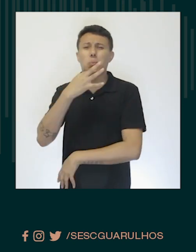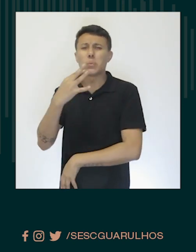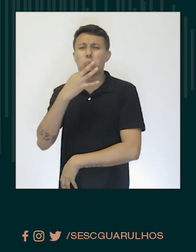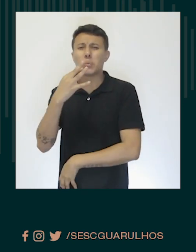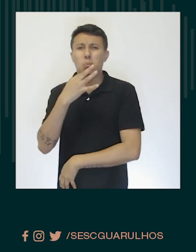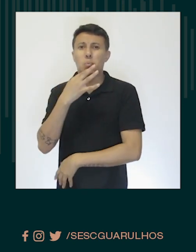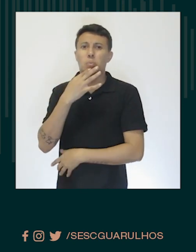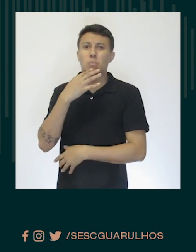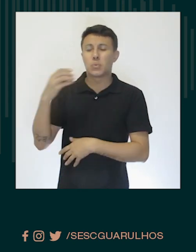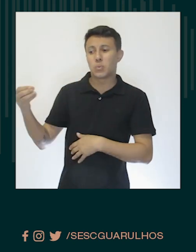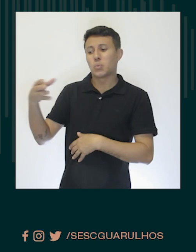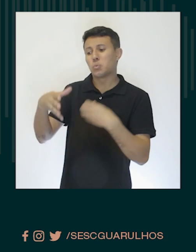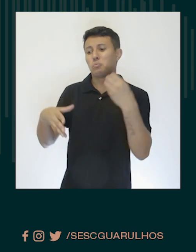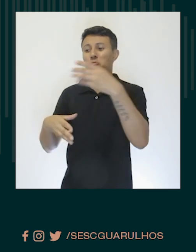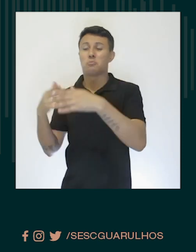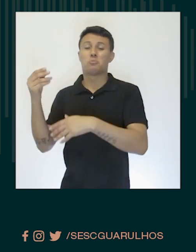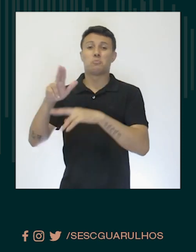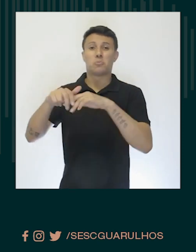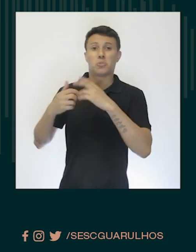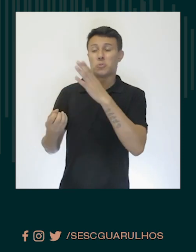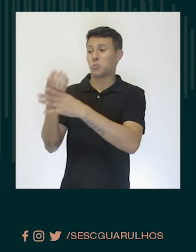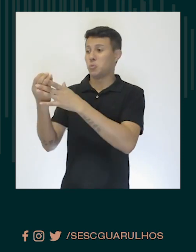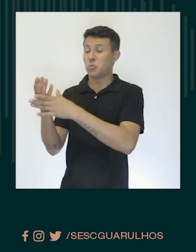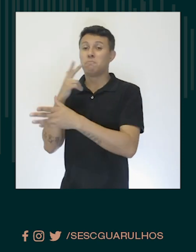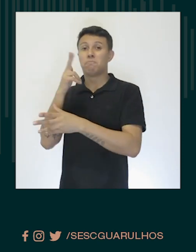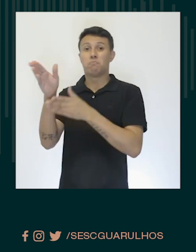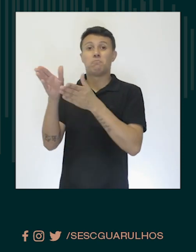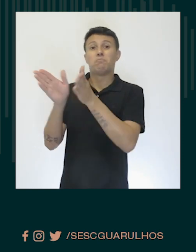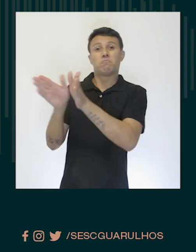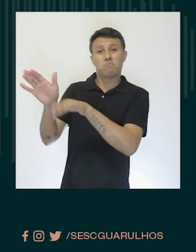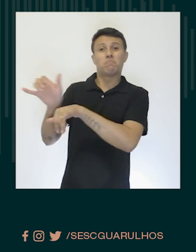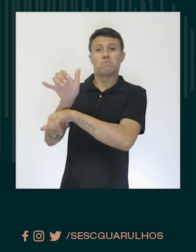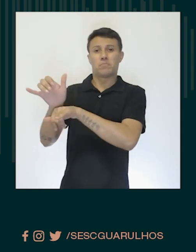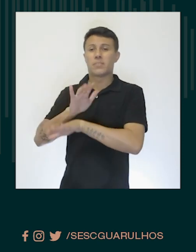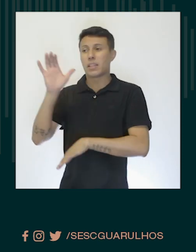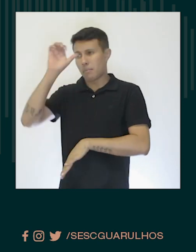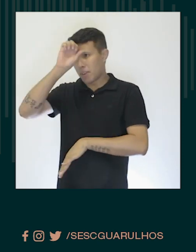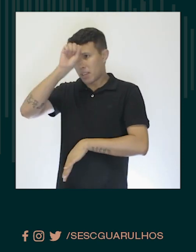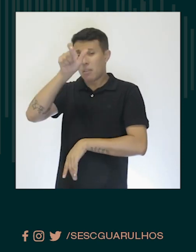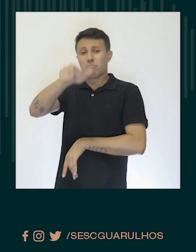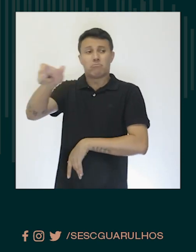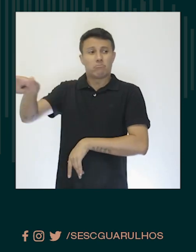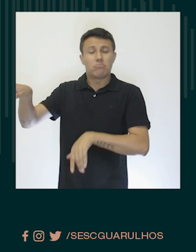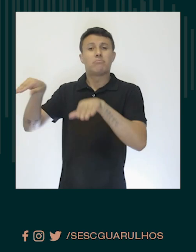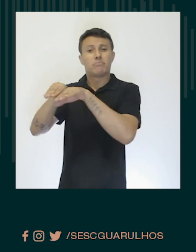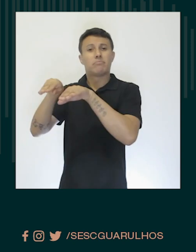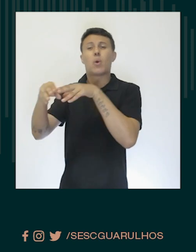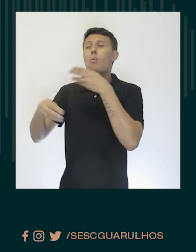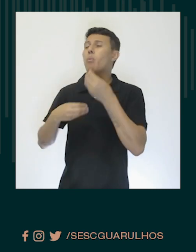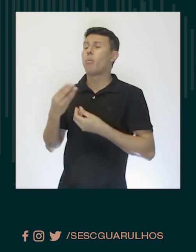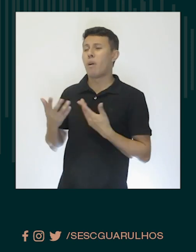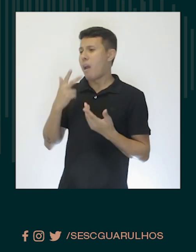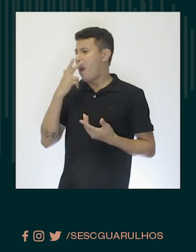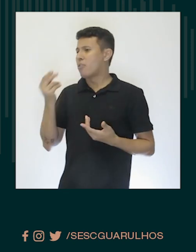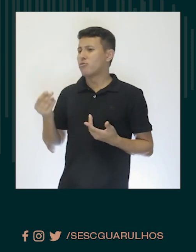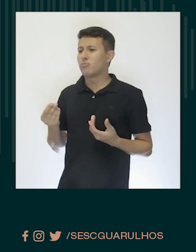novos nomes que não estavam ali tão acessíveis, aprender com essas pessoas. Eu acho que ficou